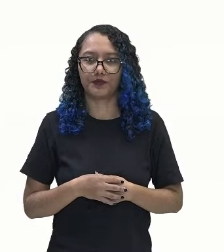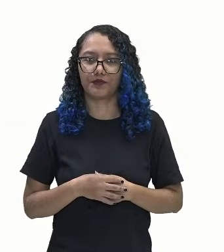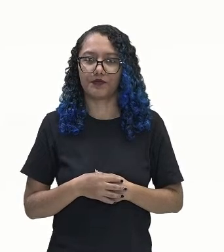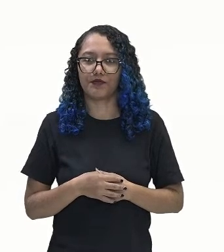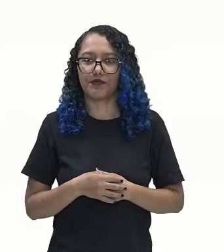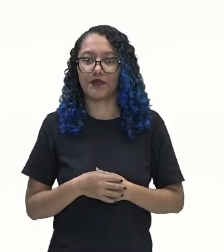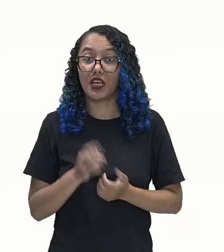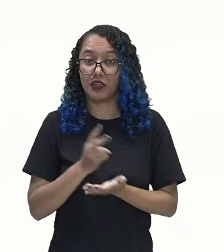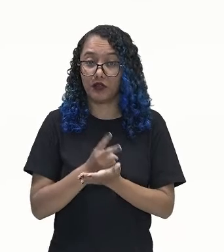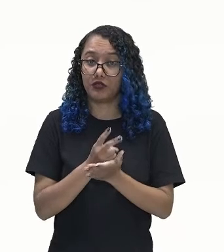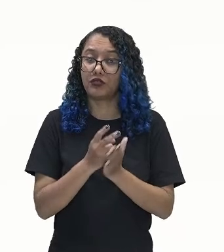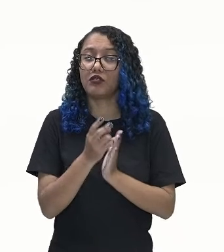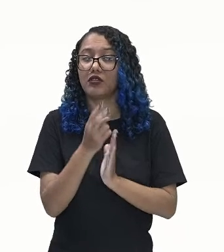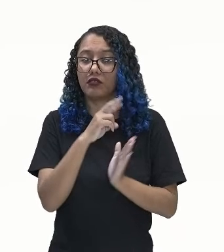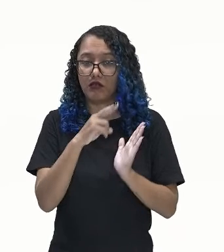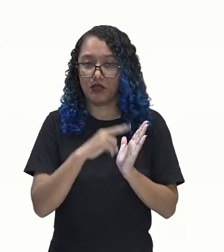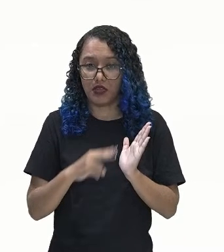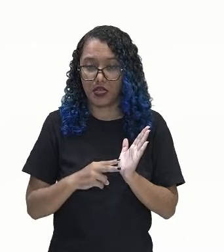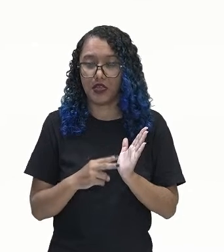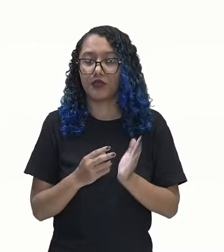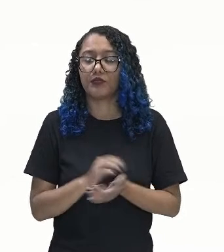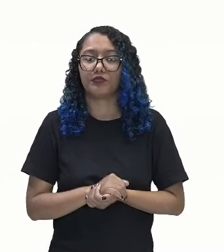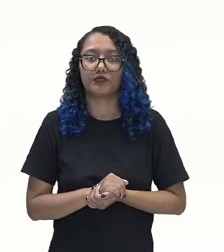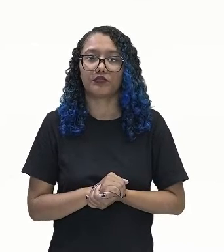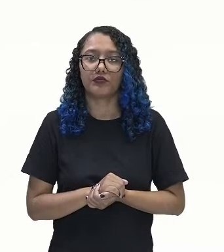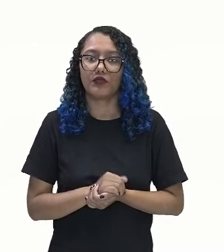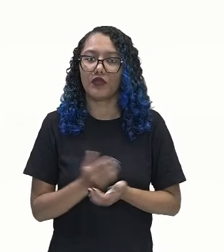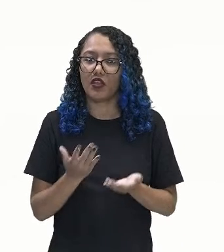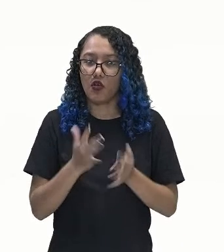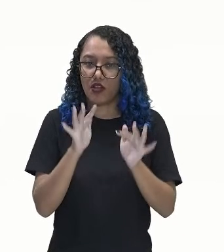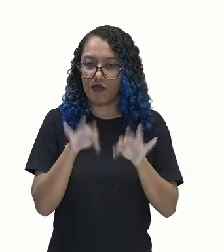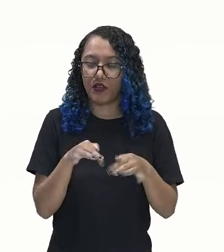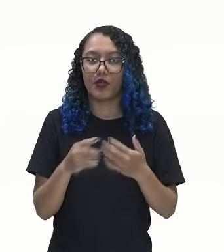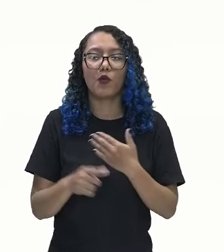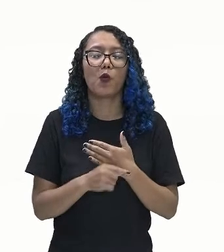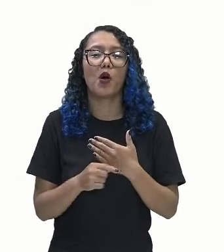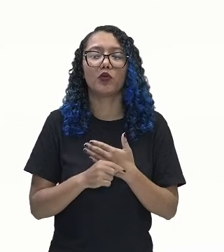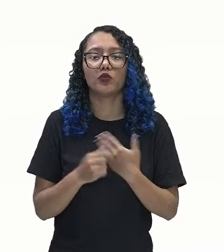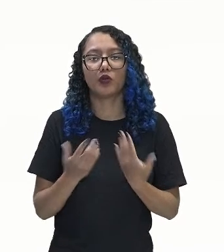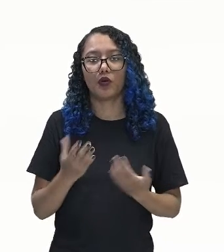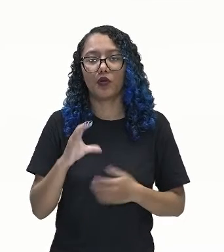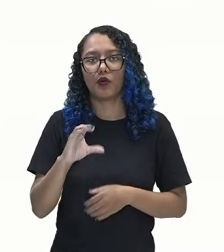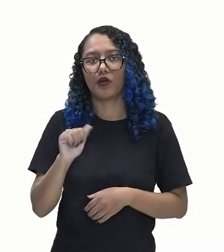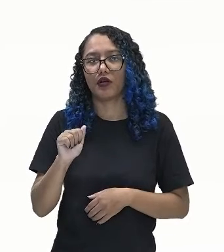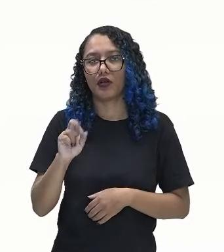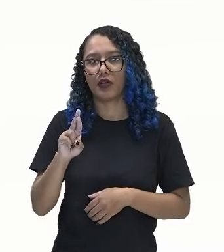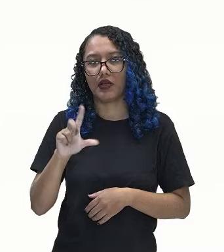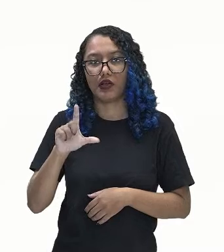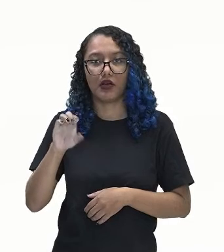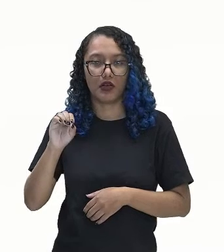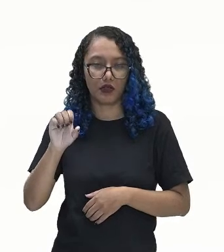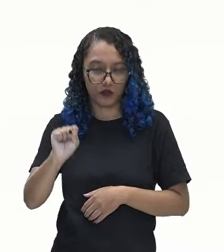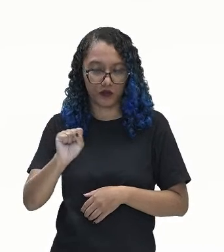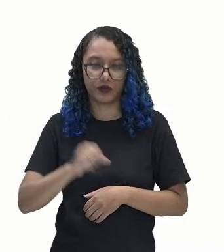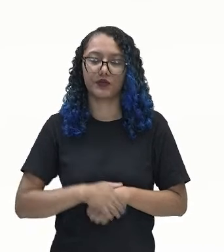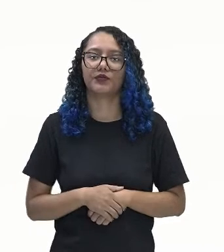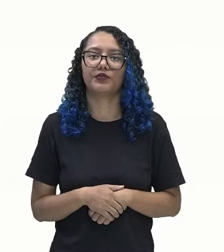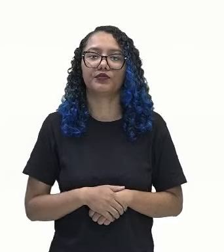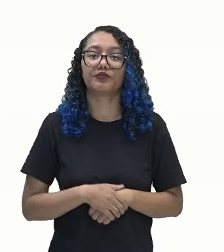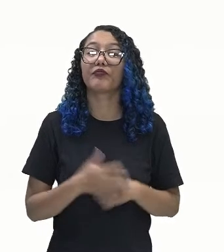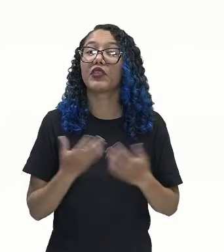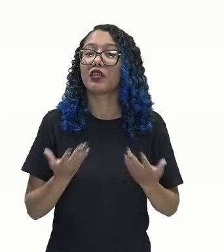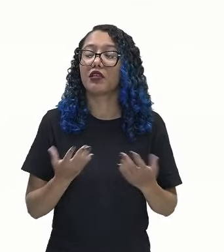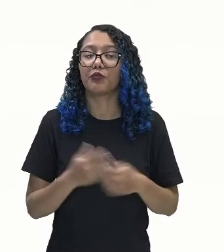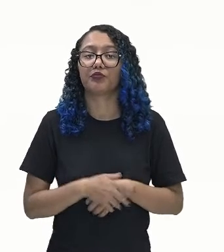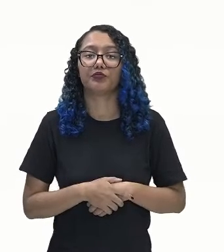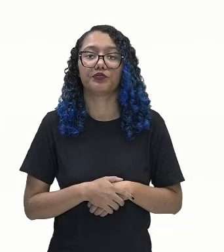sobrados tinham assombrações. Os meninos, lombrigas. Carlos Drummond de Andrade. Então, vejam só